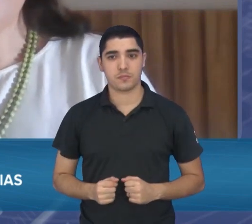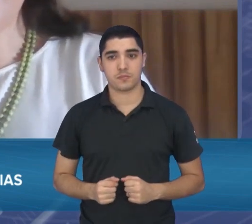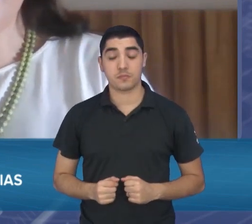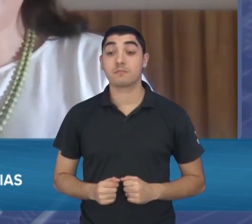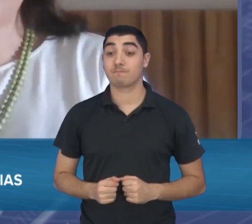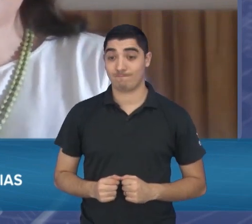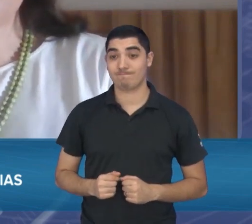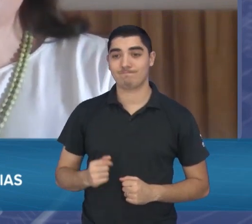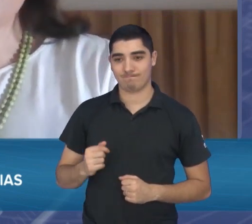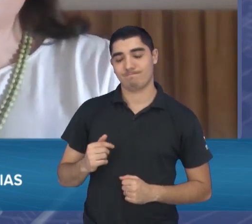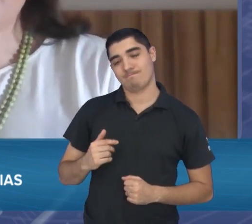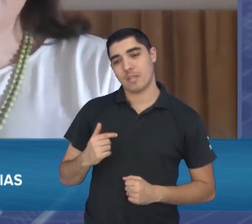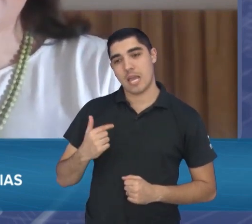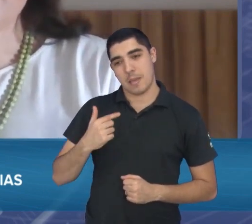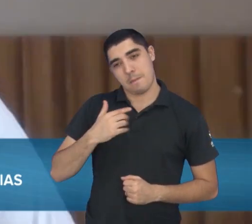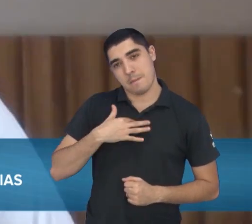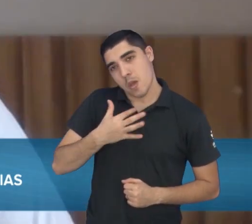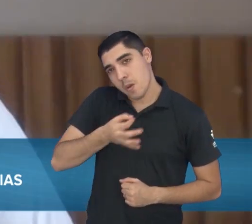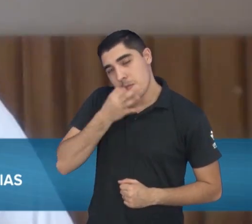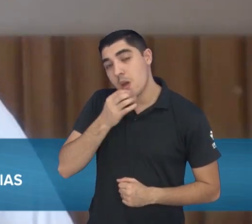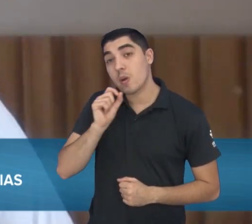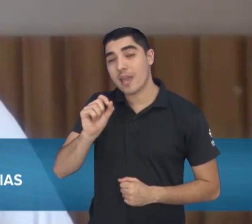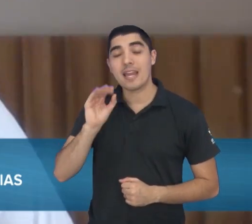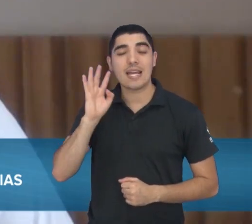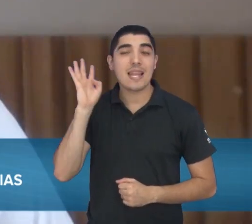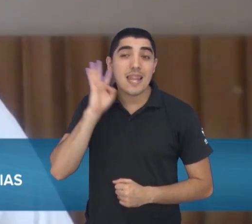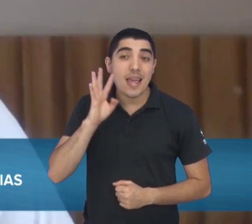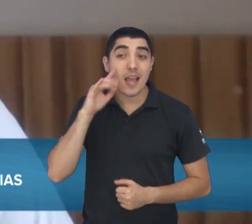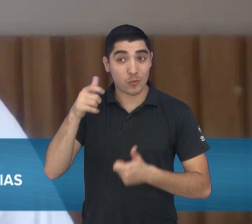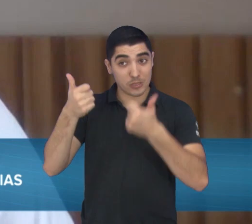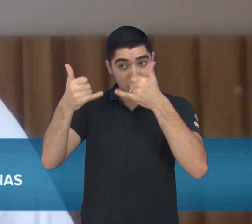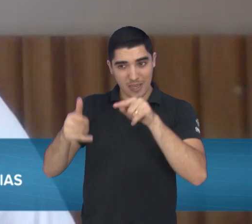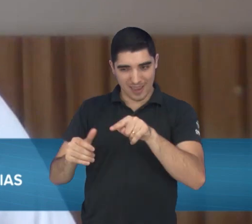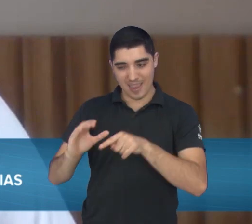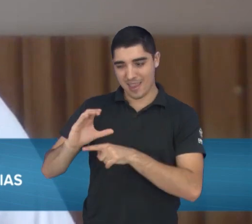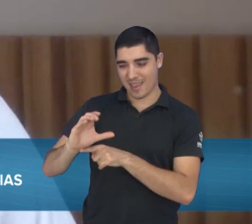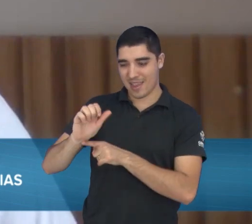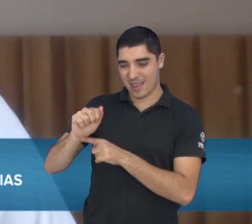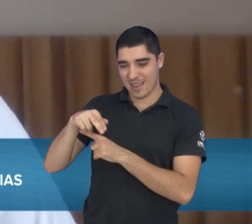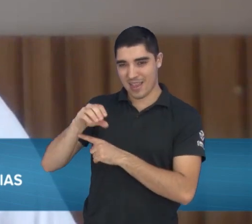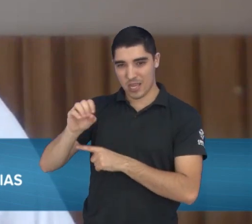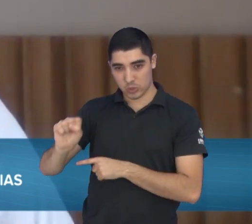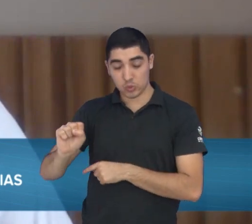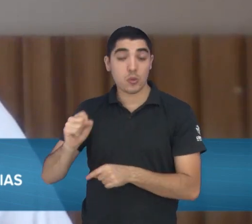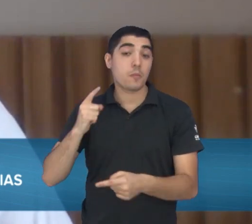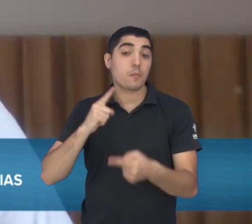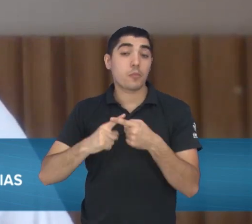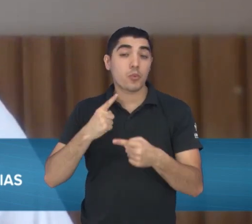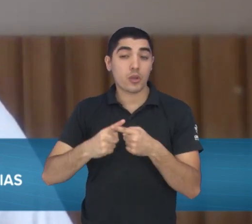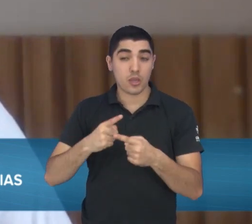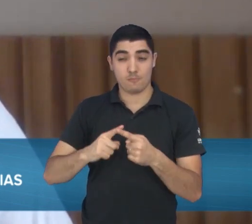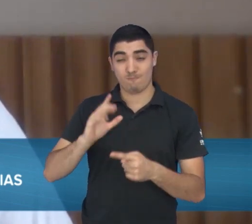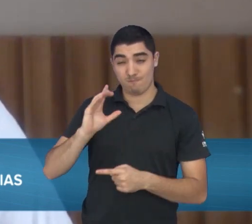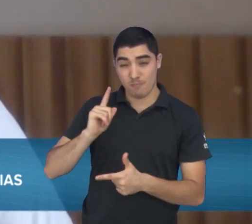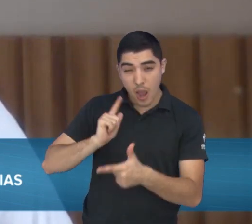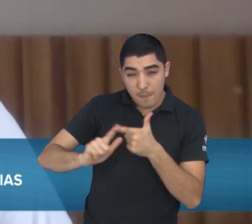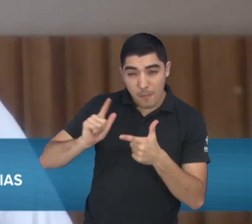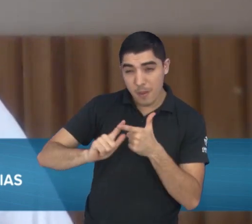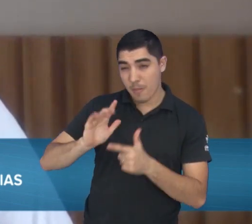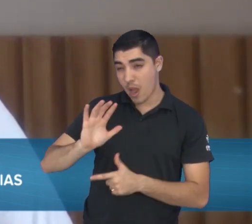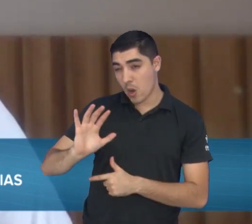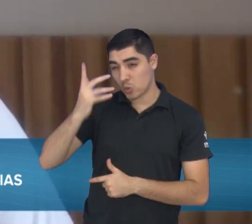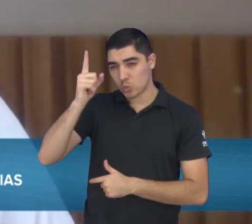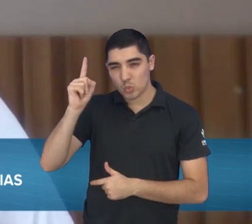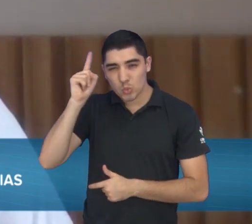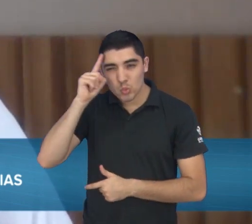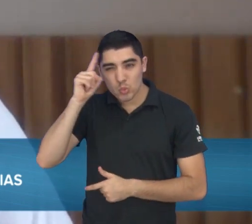Eu acho que é bem legal a gente mensurar em relação a isso, Dani, porque um dos grandes problemas que nós passamos diariamente aí nos